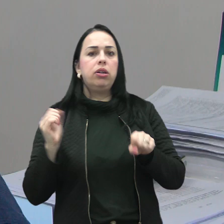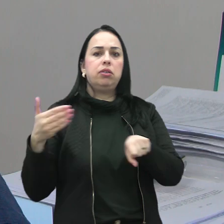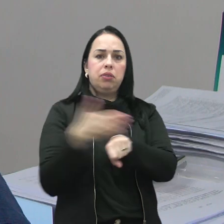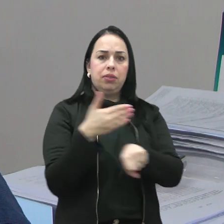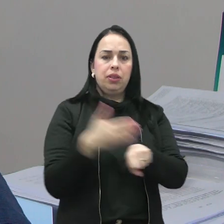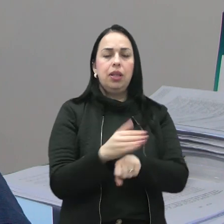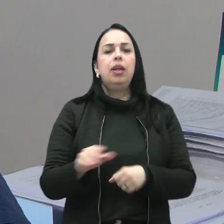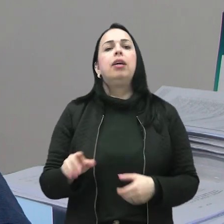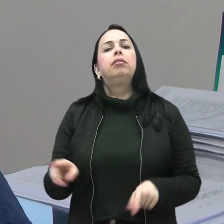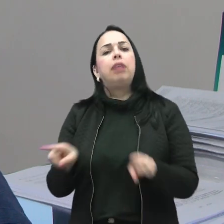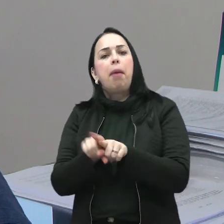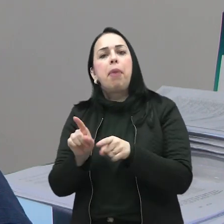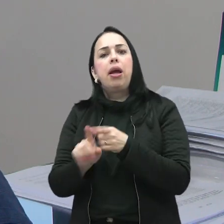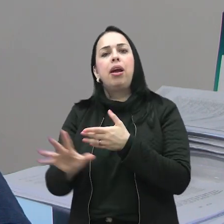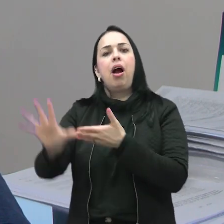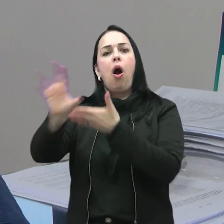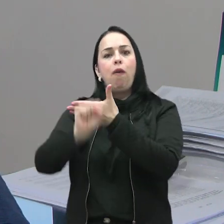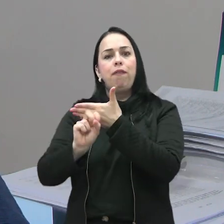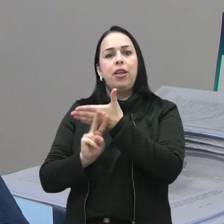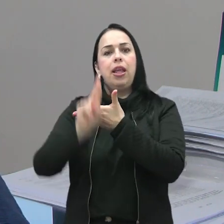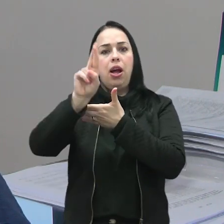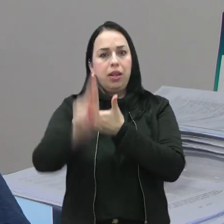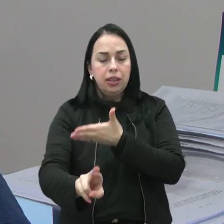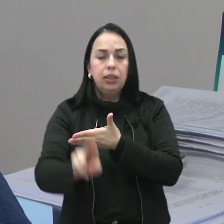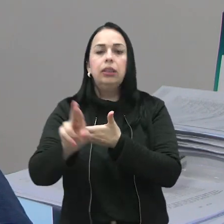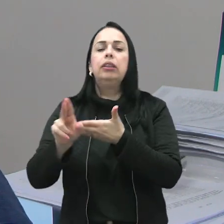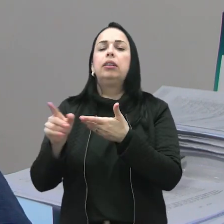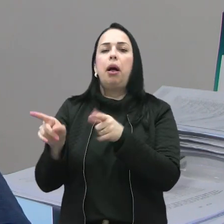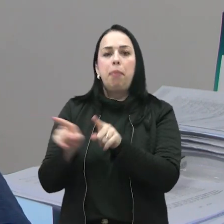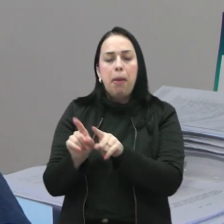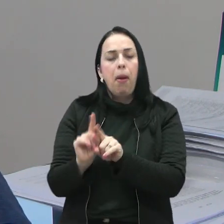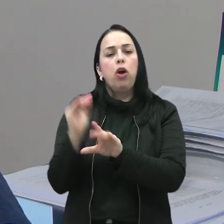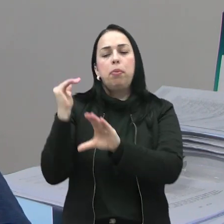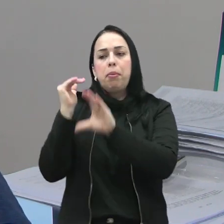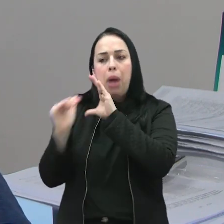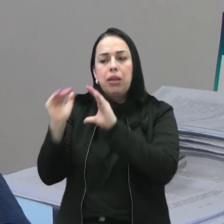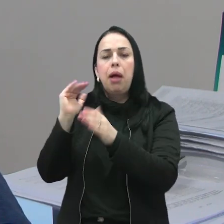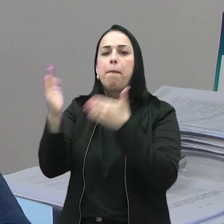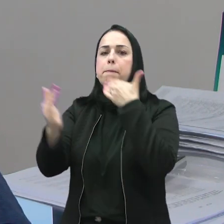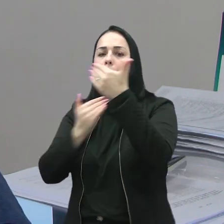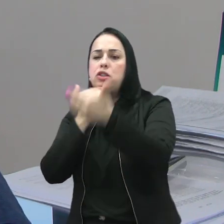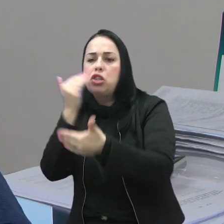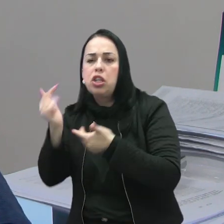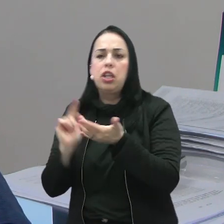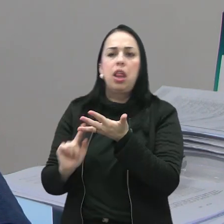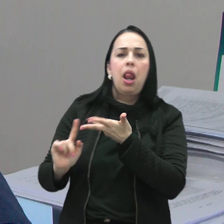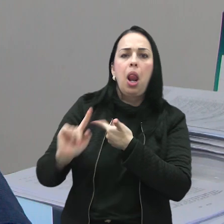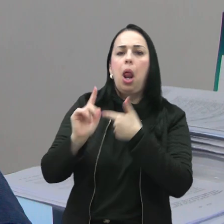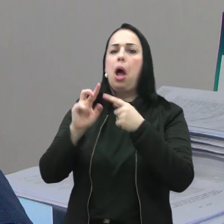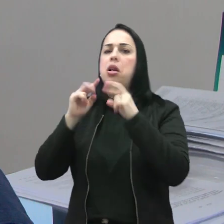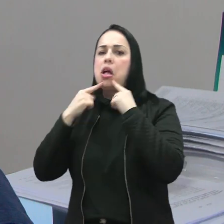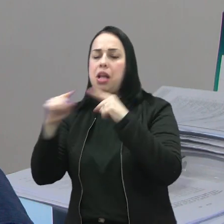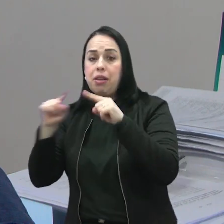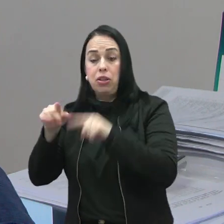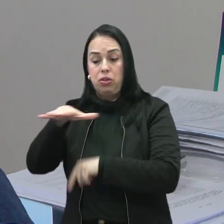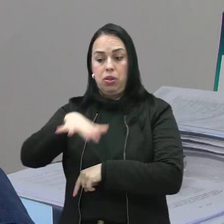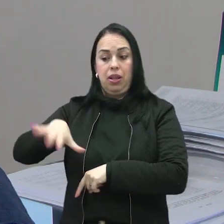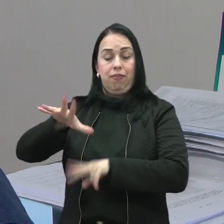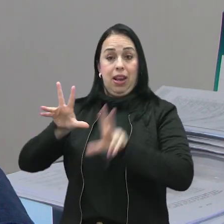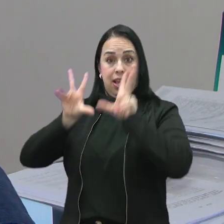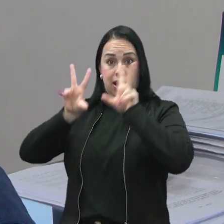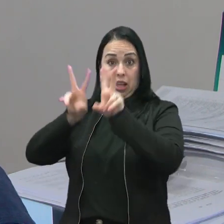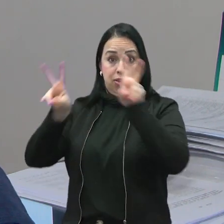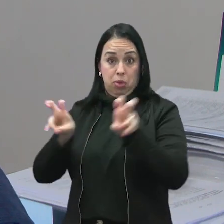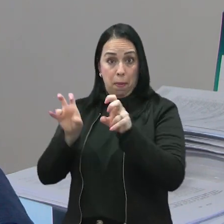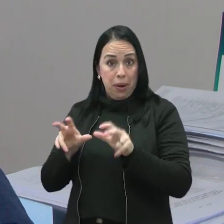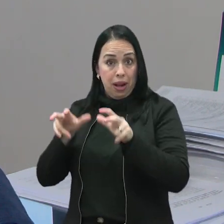mesma forma, a ouvidoria, né, que recebe sugestões, reclamações, recebe pedidos de providências acerca dos serviços